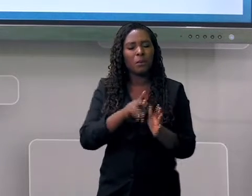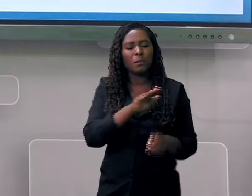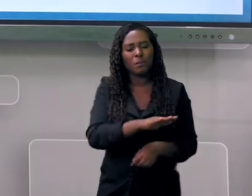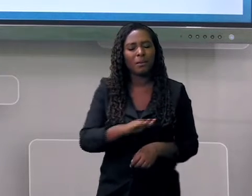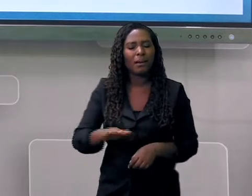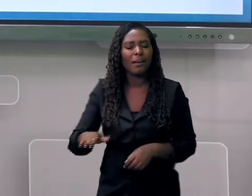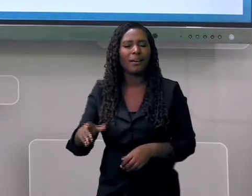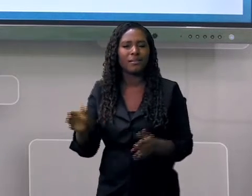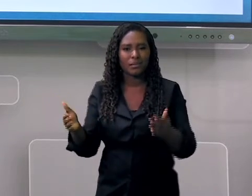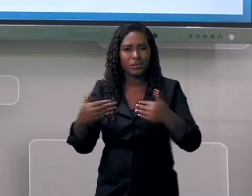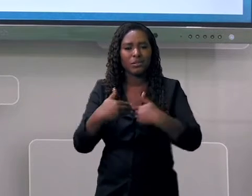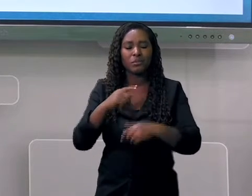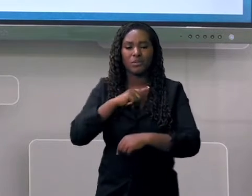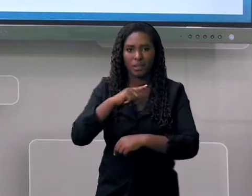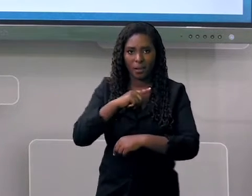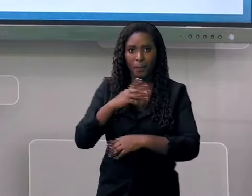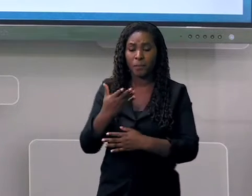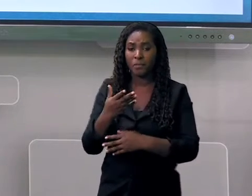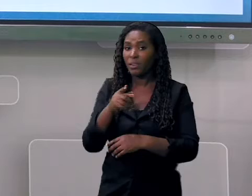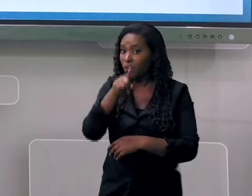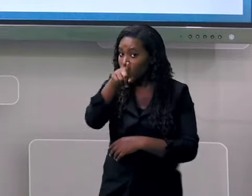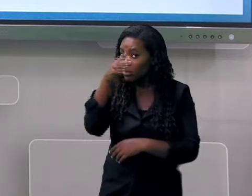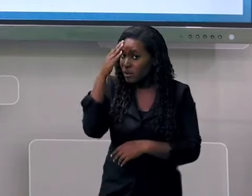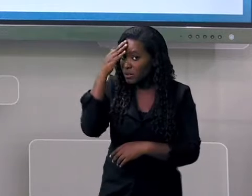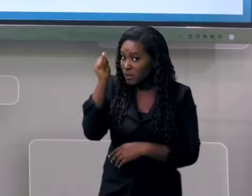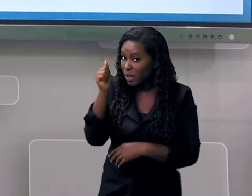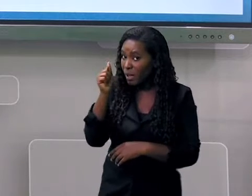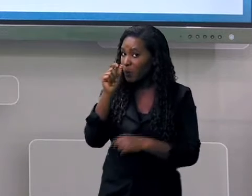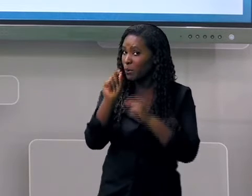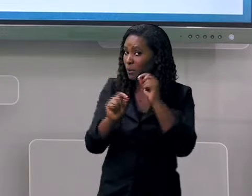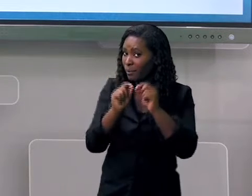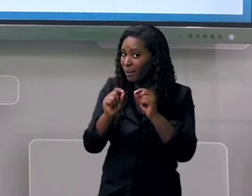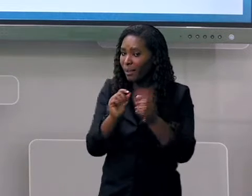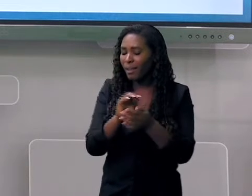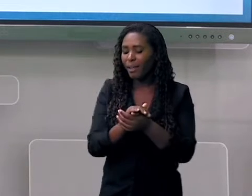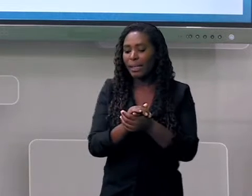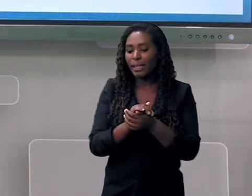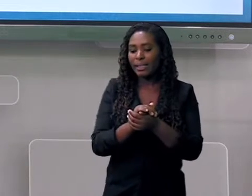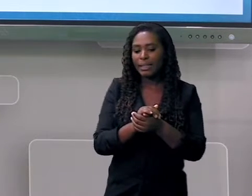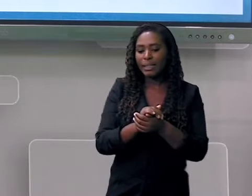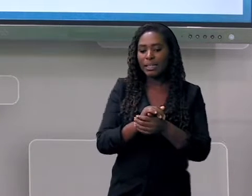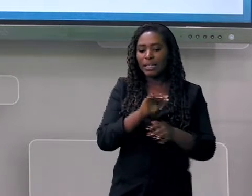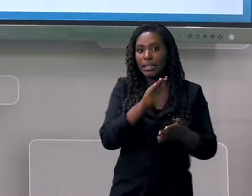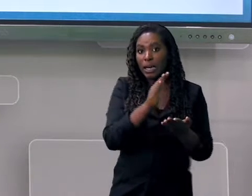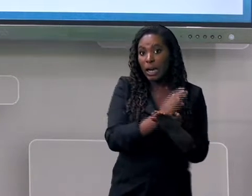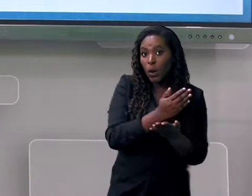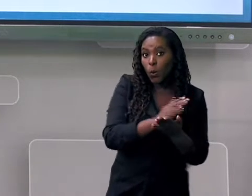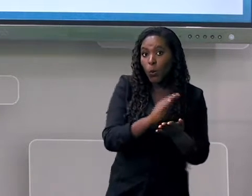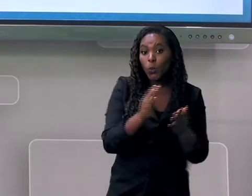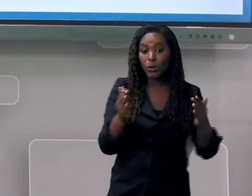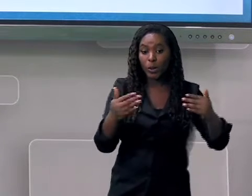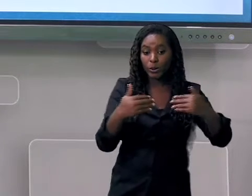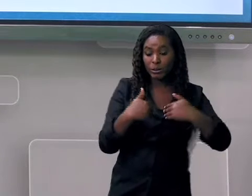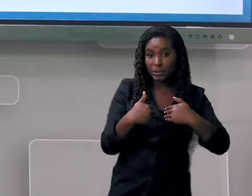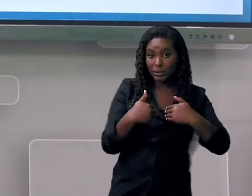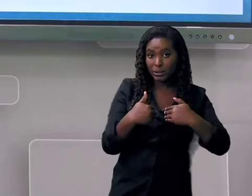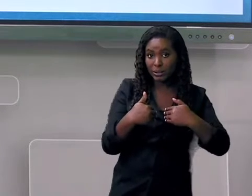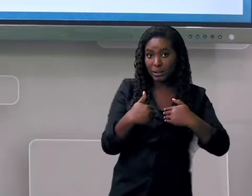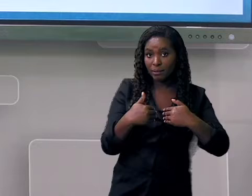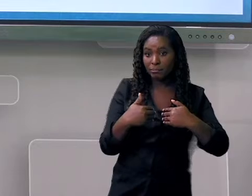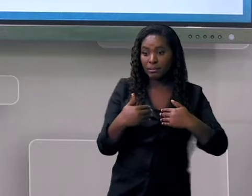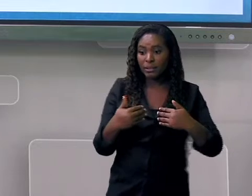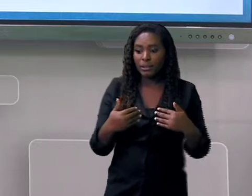mesmo tendo o mesmo transtorno? Mas como assim, né? Os autistas eles se expressam de maneiras diferentes do ponto de vista